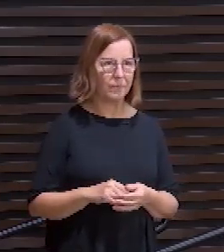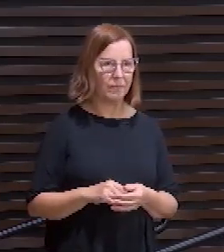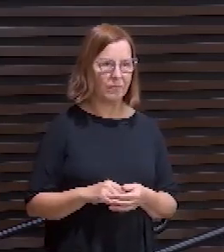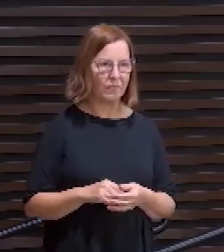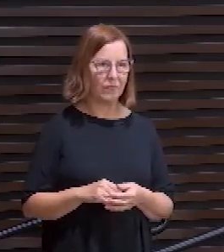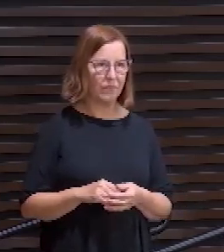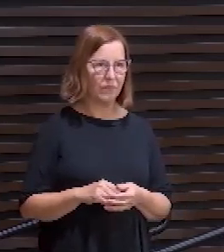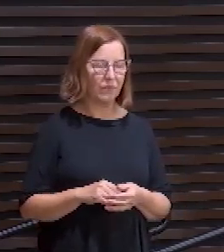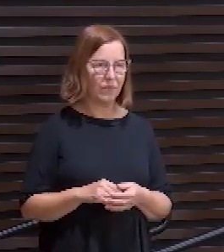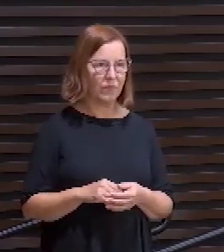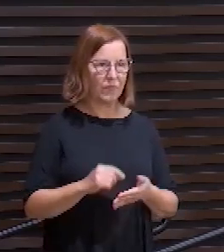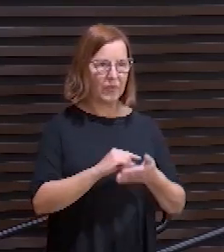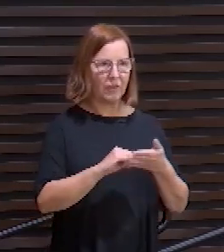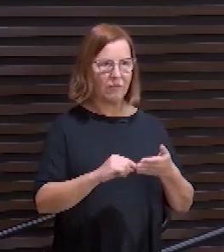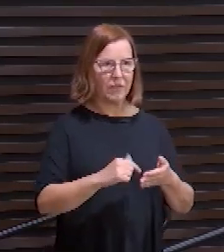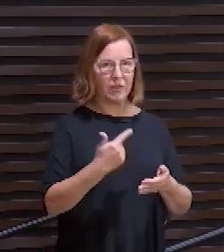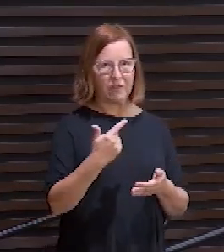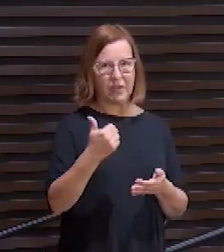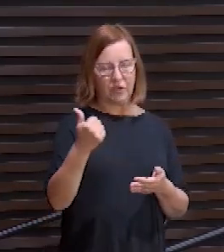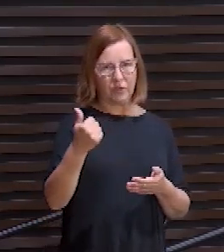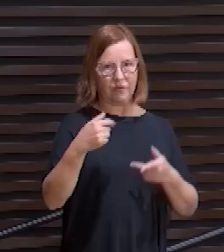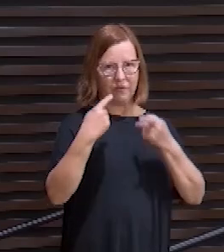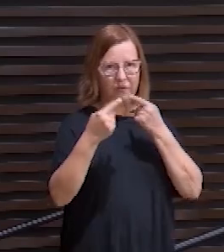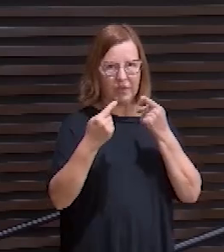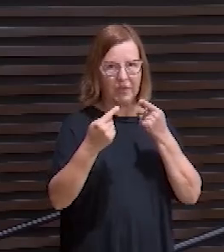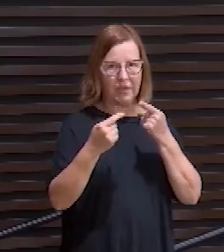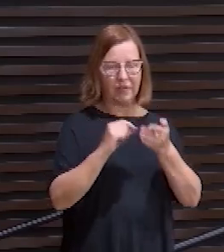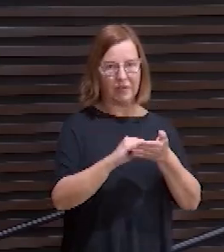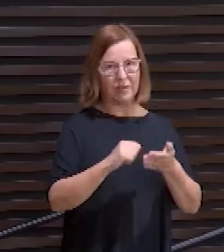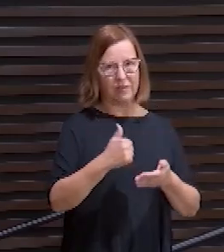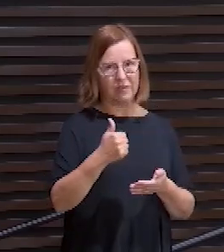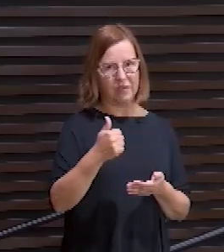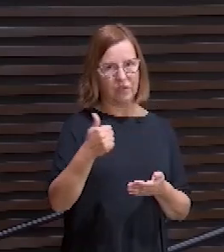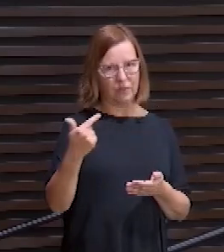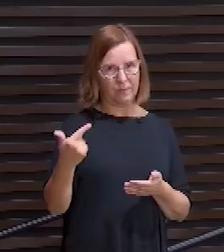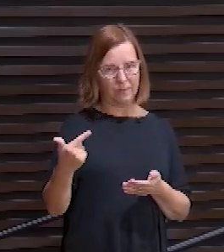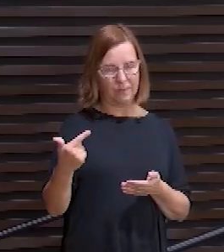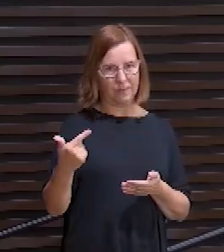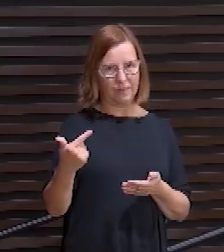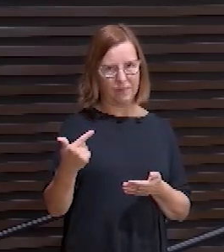E aí ele diz no verso 21 assim, versículo 21.